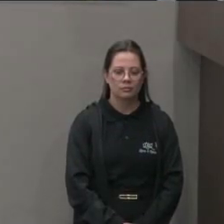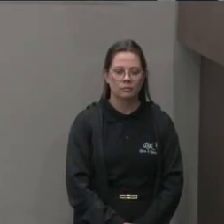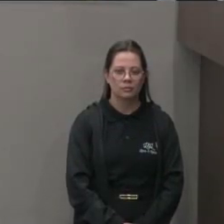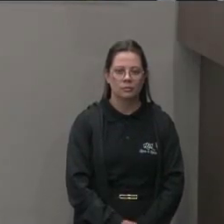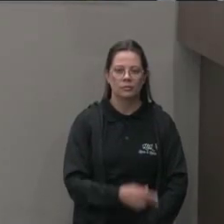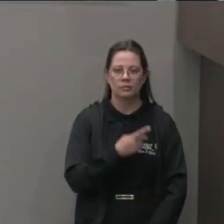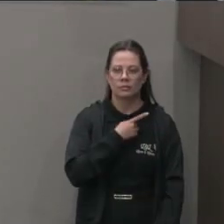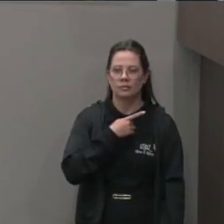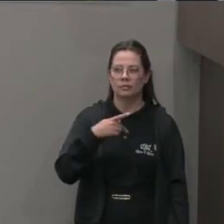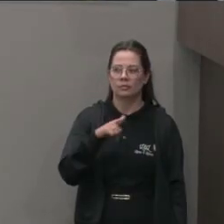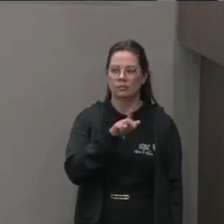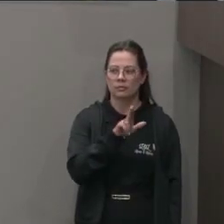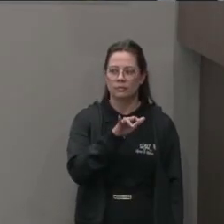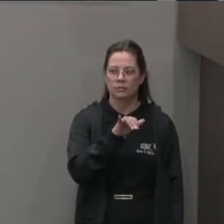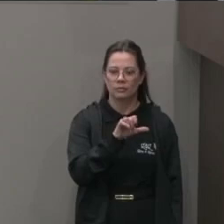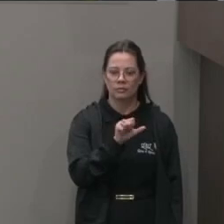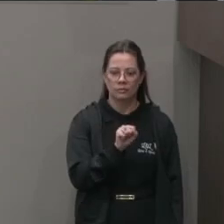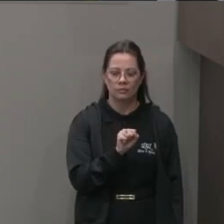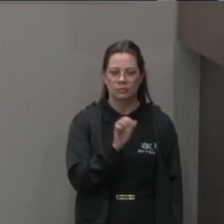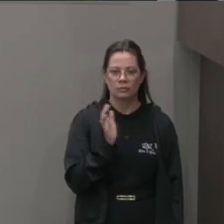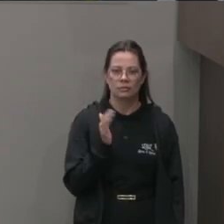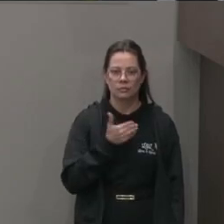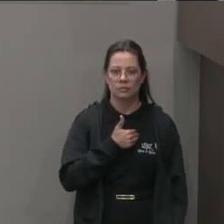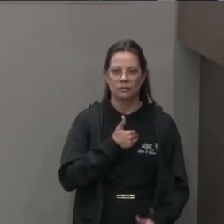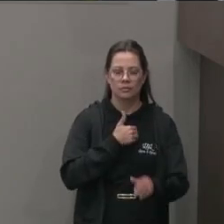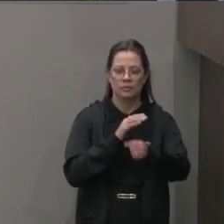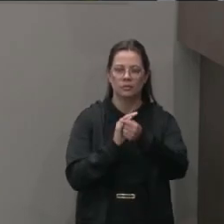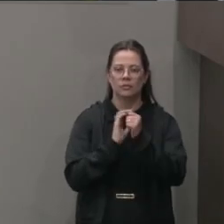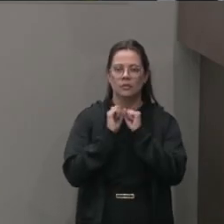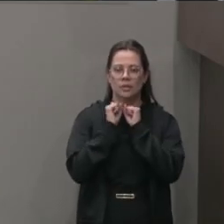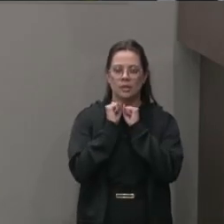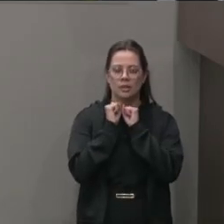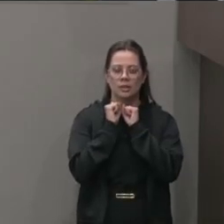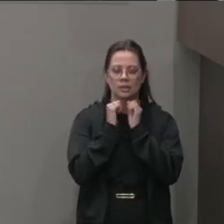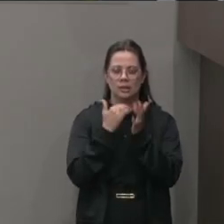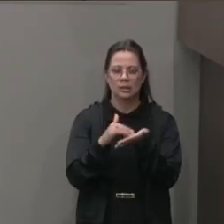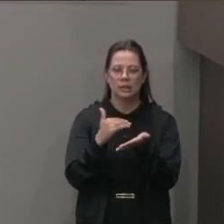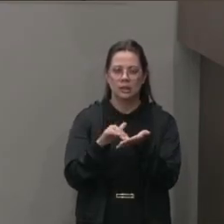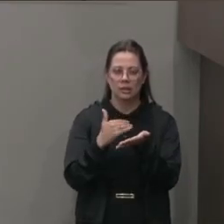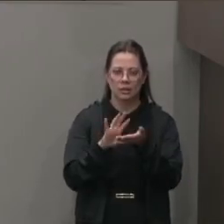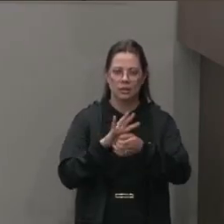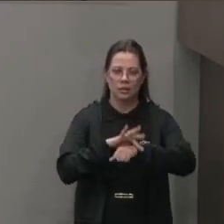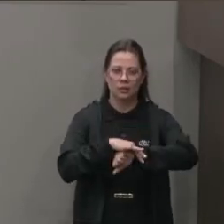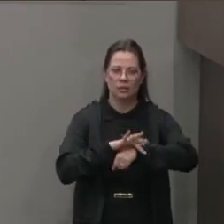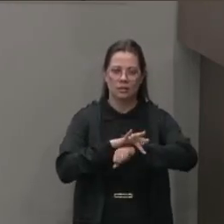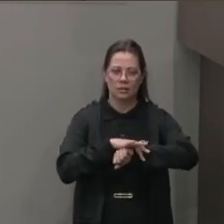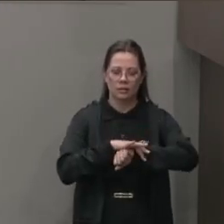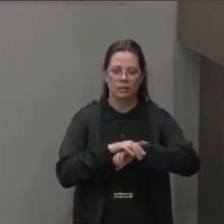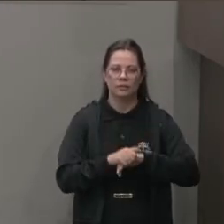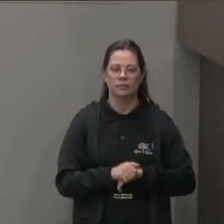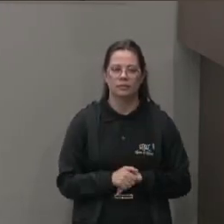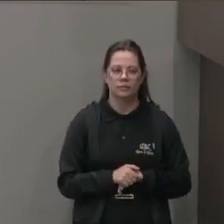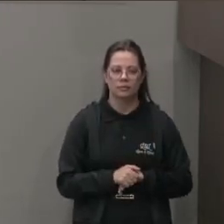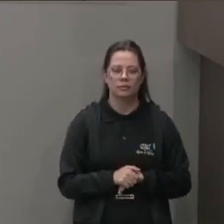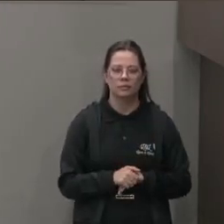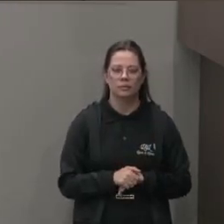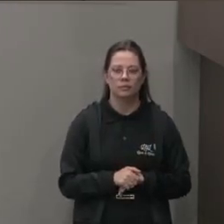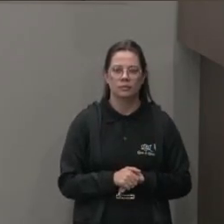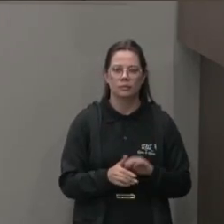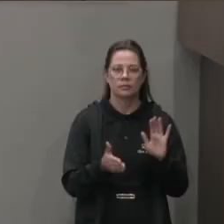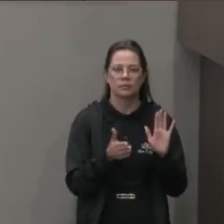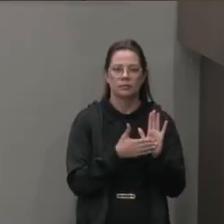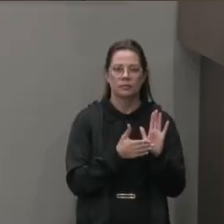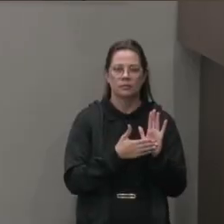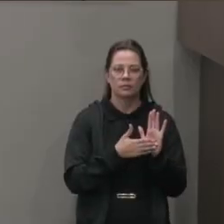Presidente Valendorf, nosso secretário Iriel, né, e o nosso, né,